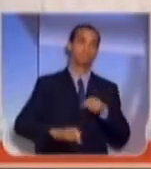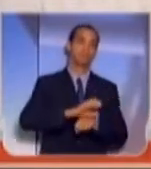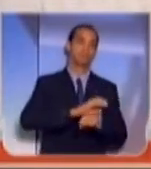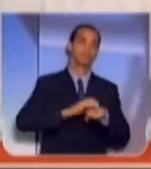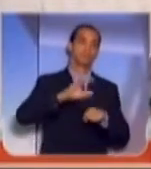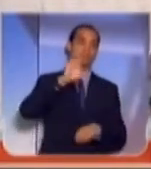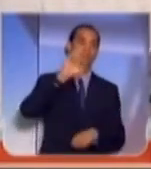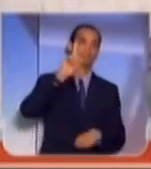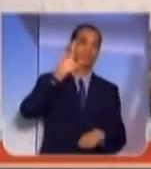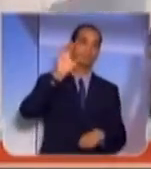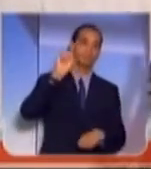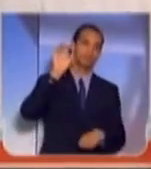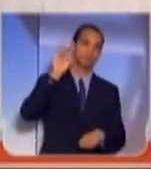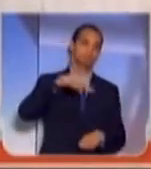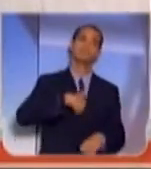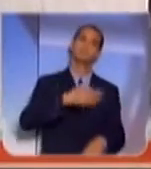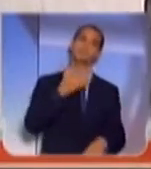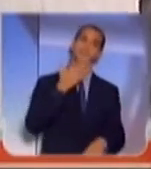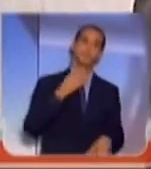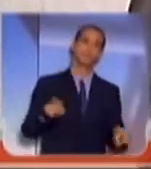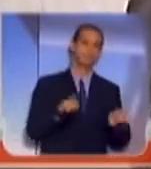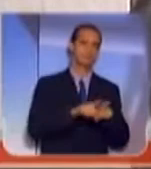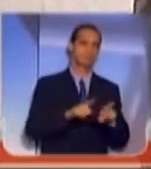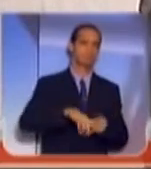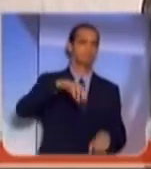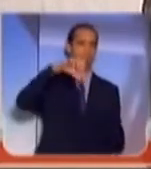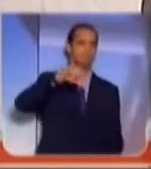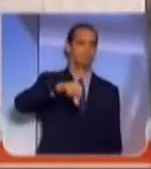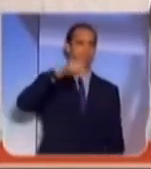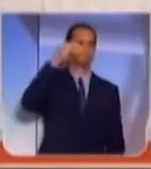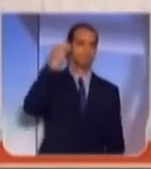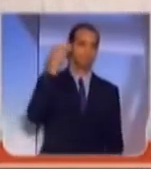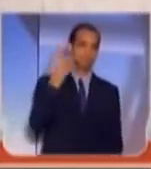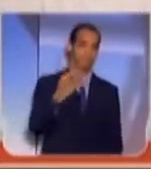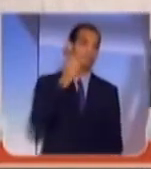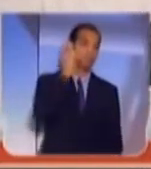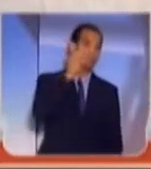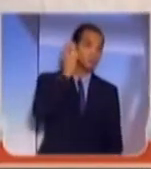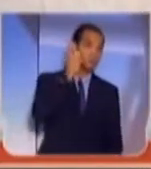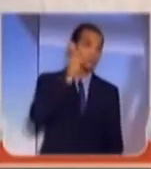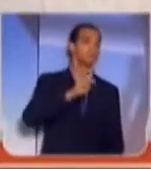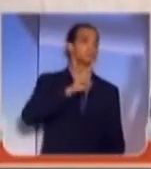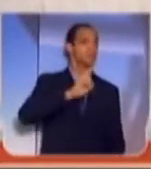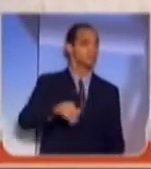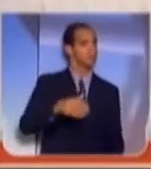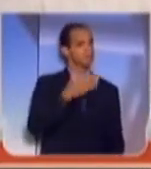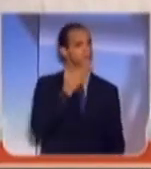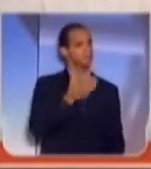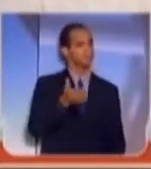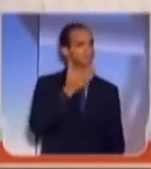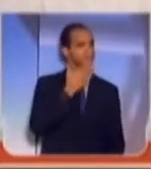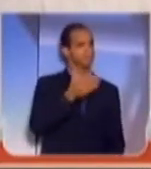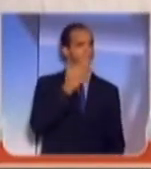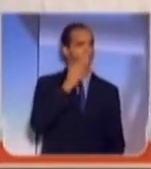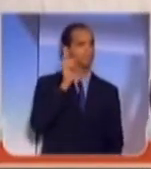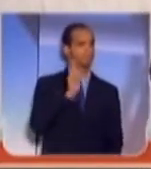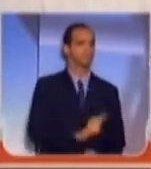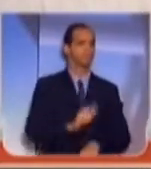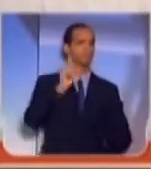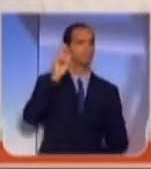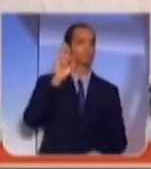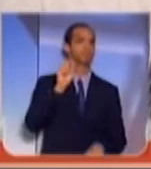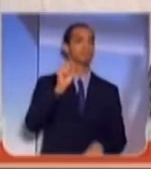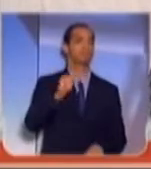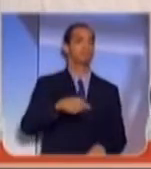Edson Aparecido e faço aqui um apelo também os 94 deputados para que façam sugestões nesse sentido